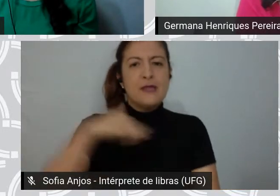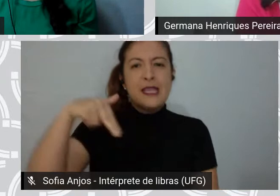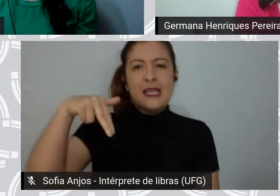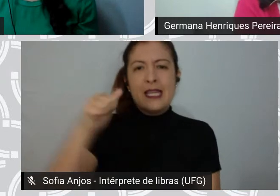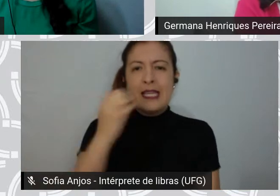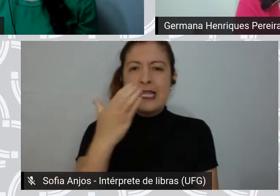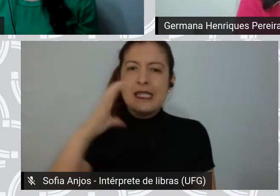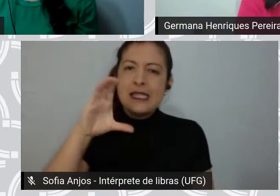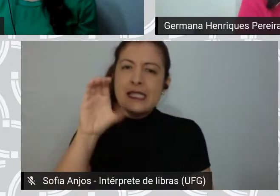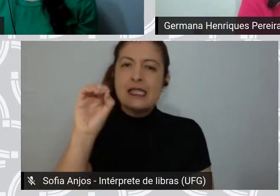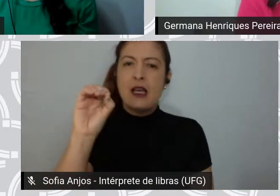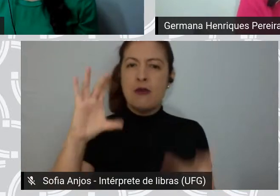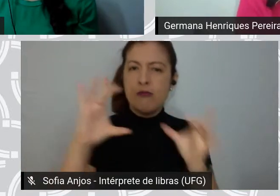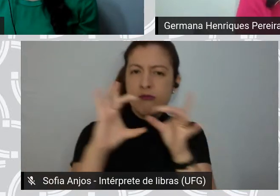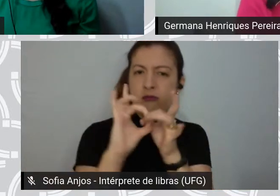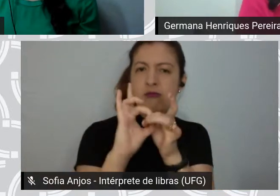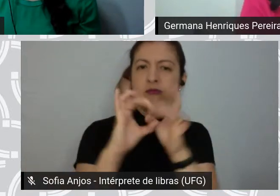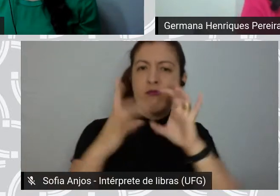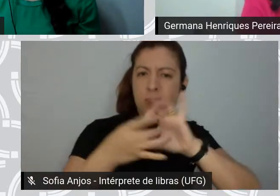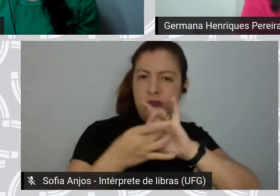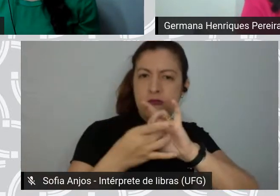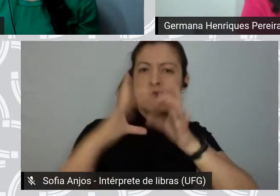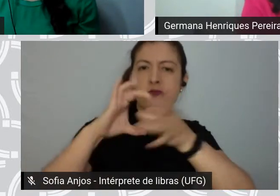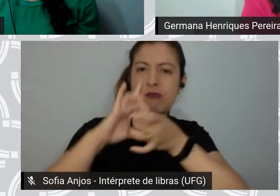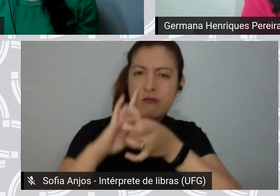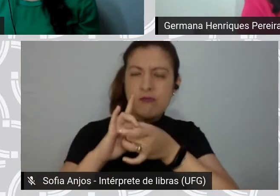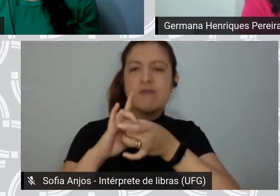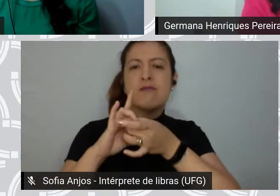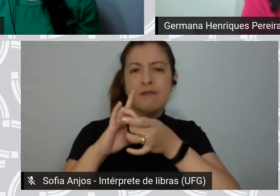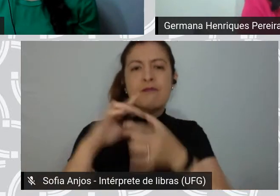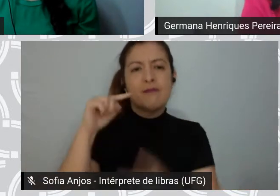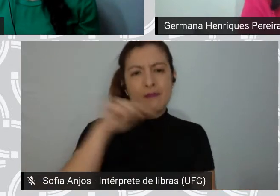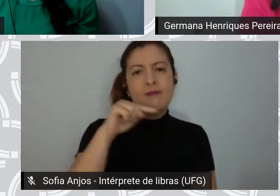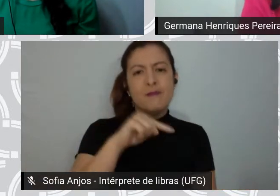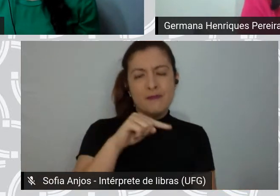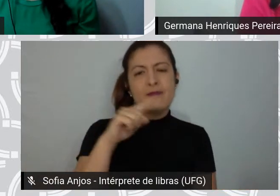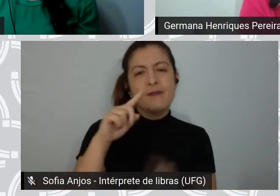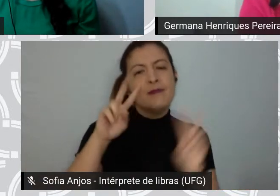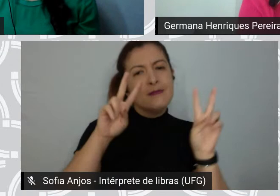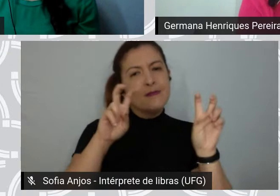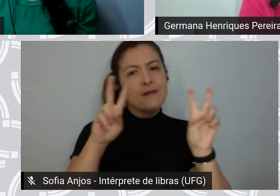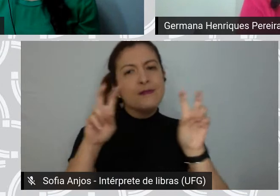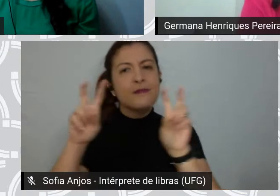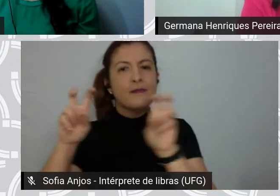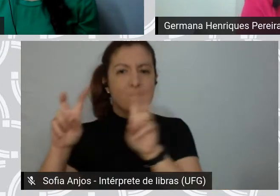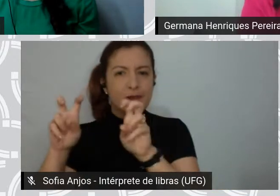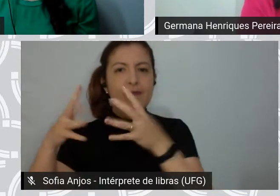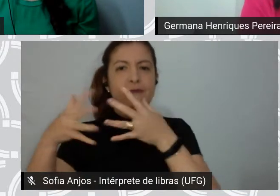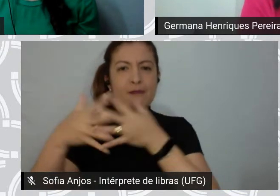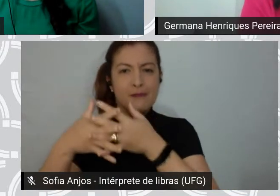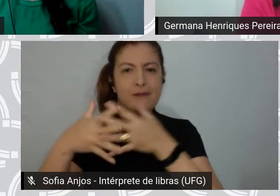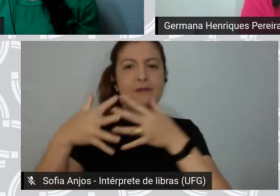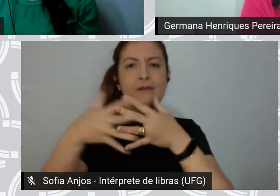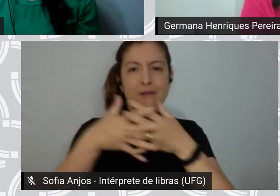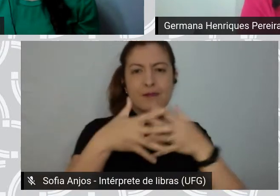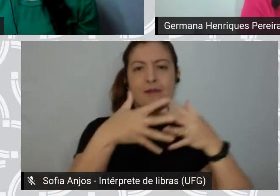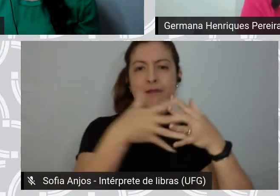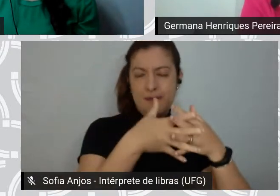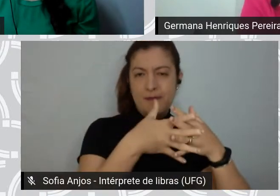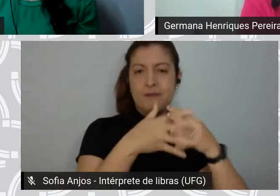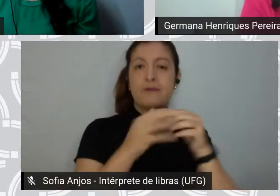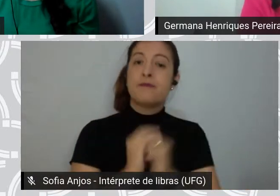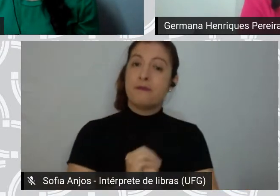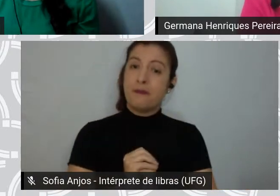nos acercarmos, né? Das quais nos acercarmos, né? Então, com base nisso, vamos, em primeiro